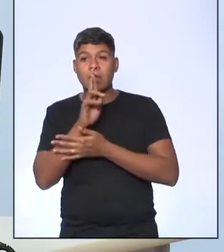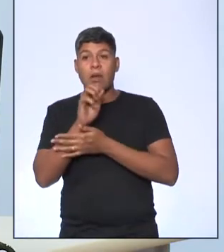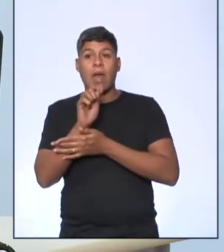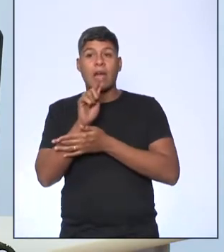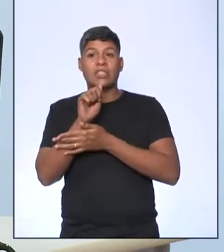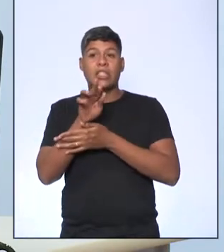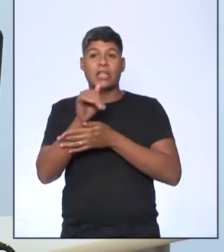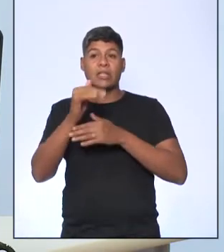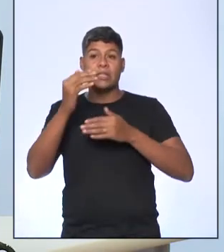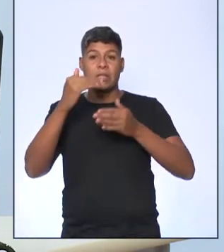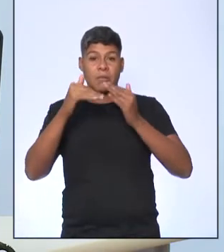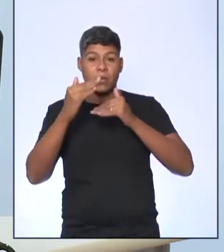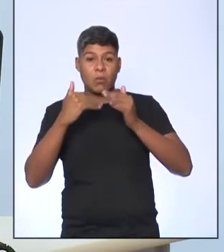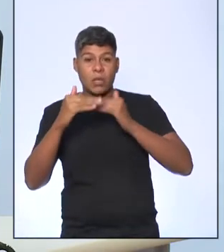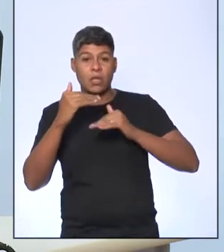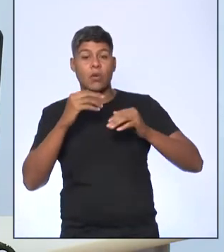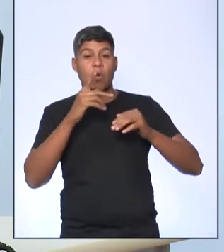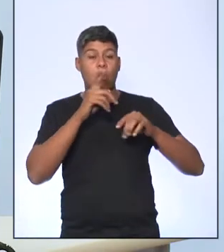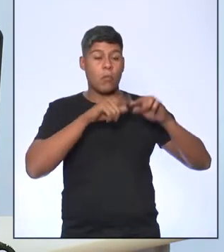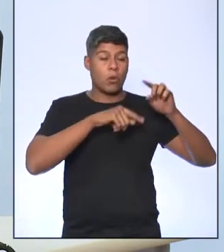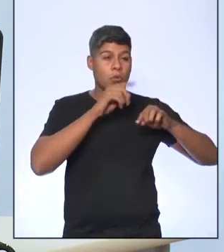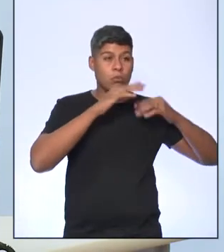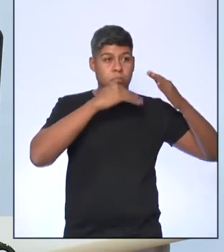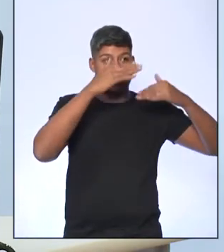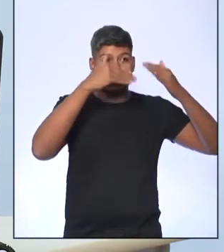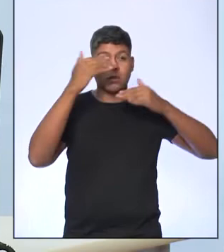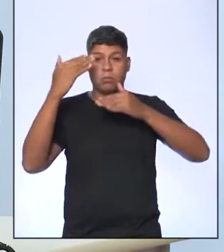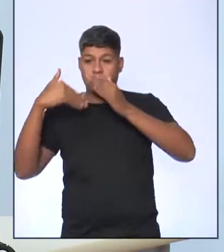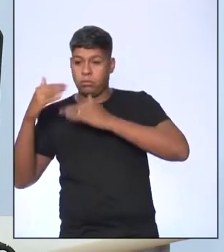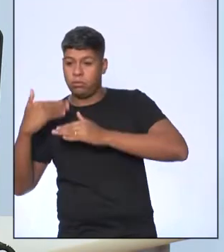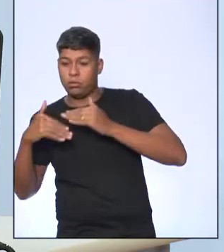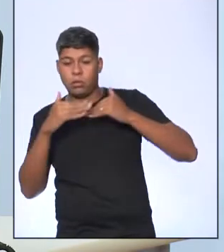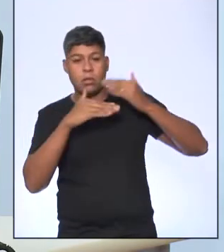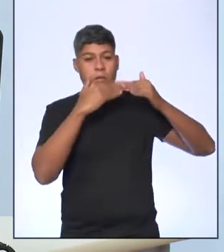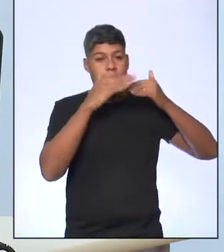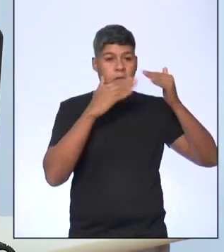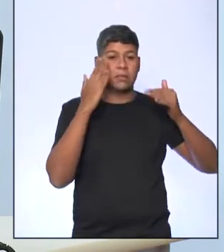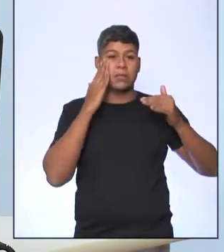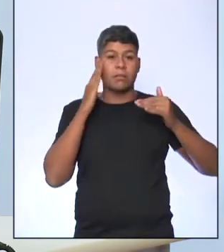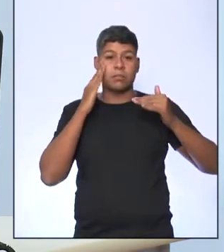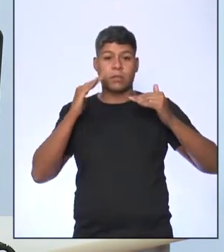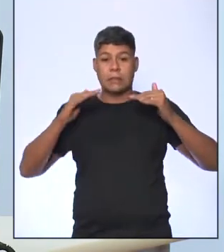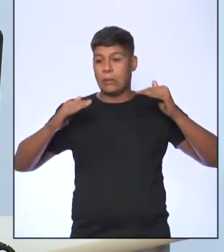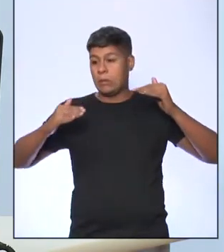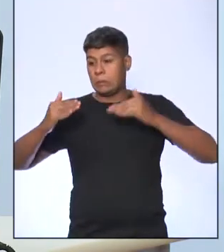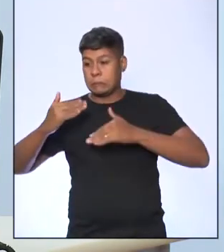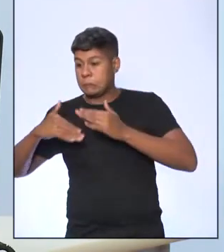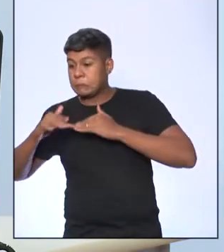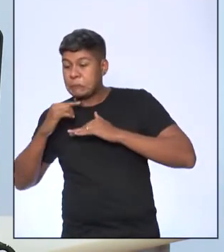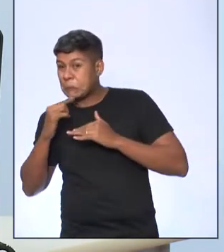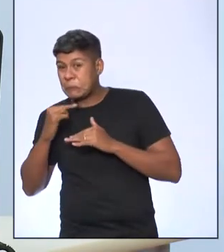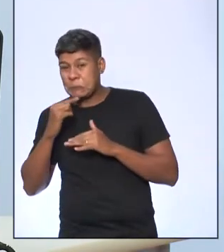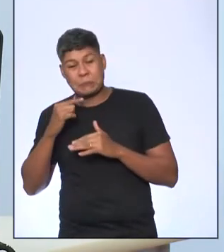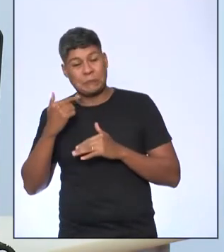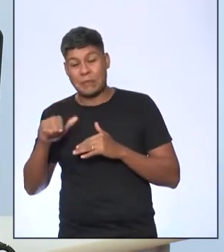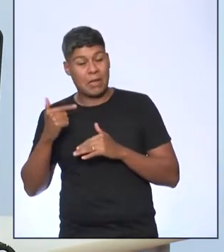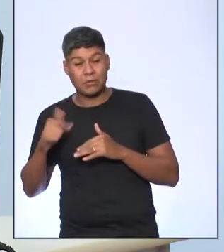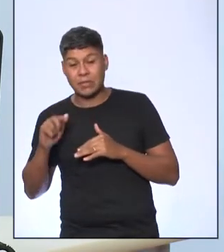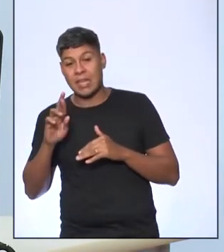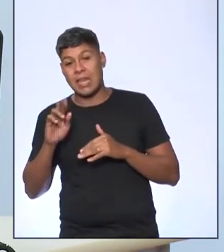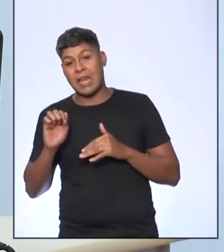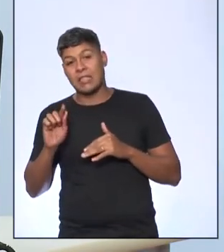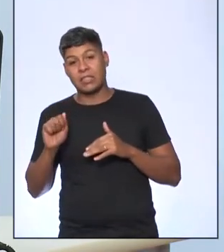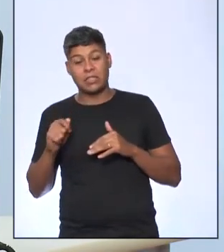vai diminuindo, o produto vai aumentando, o reagente vai diminuindo, o produto vai aumentando, até que vai chegar uma hora que eu não tenho mais reagente, eu